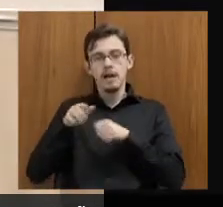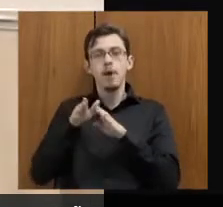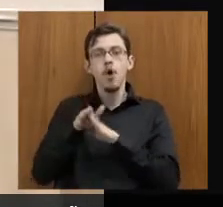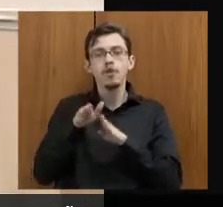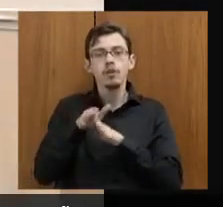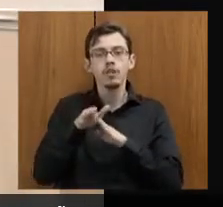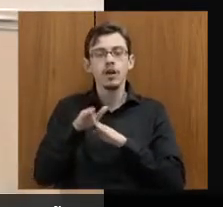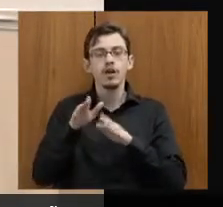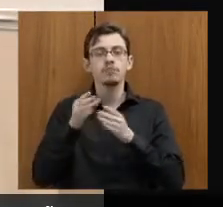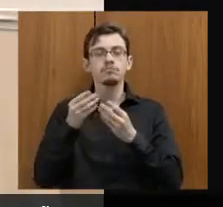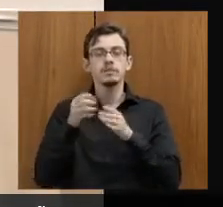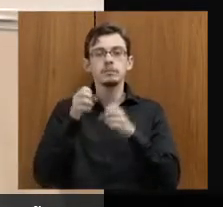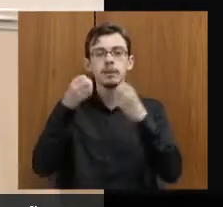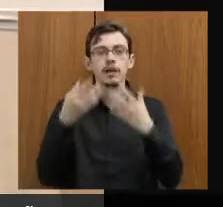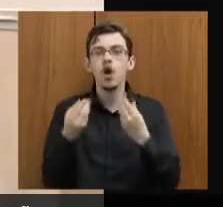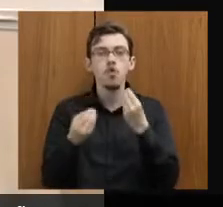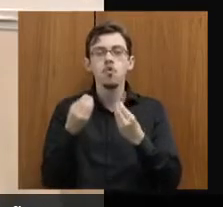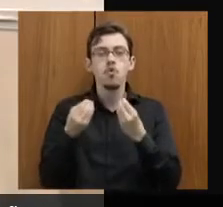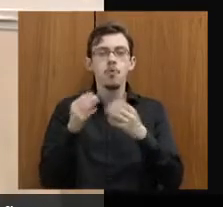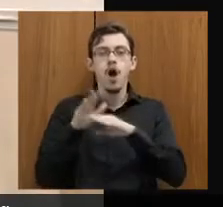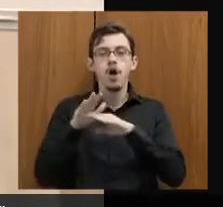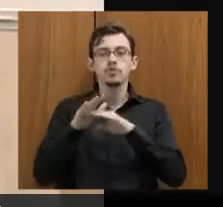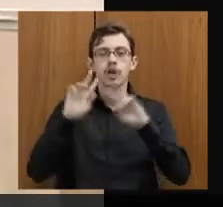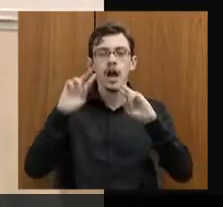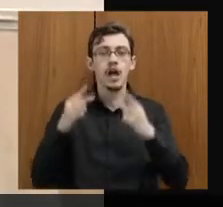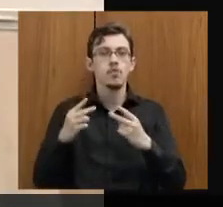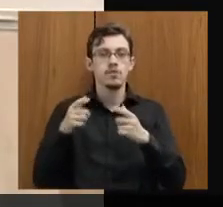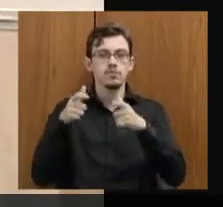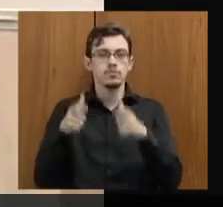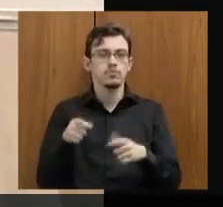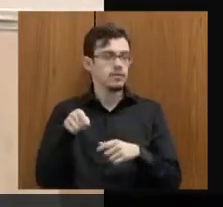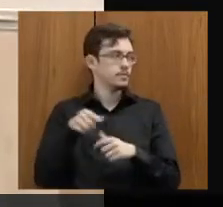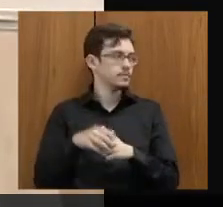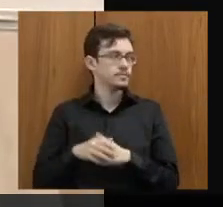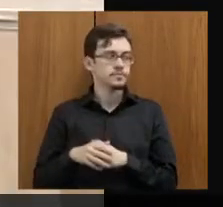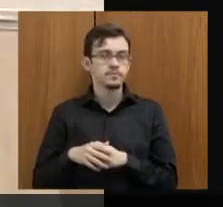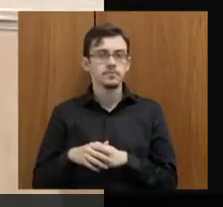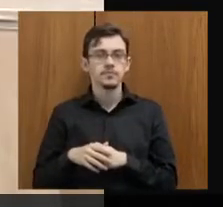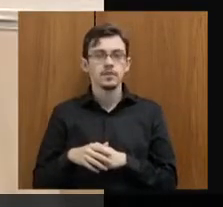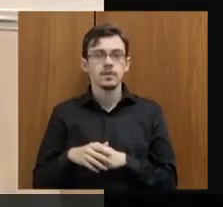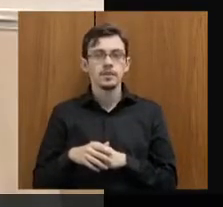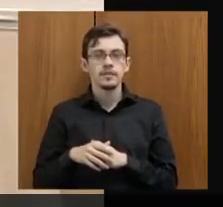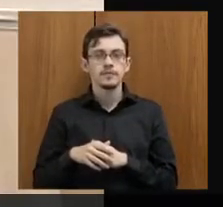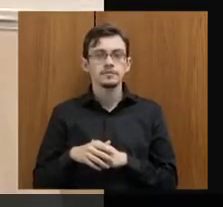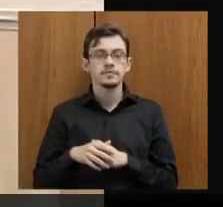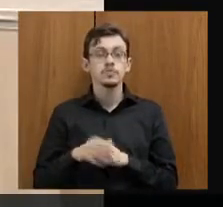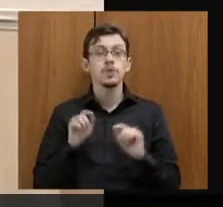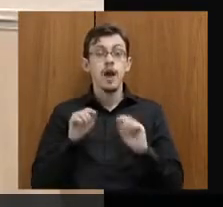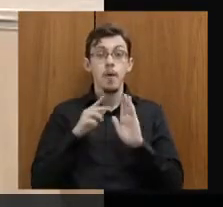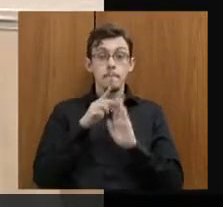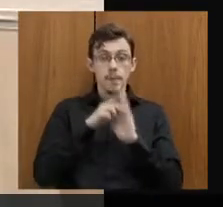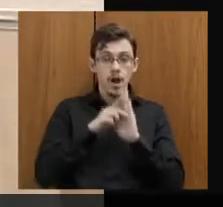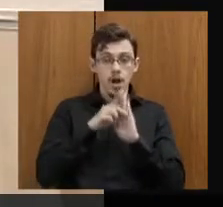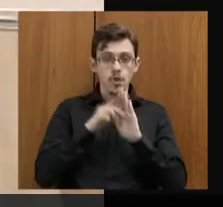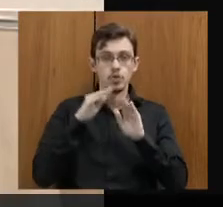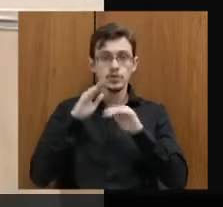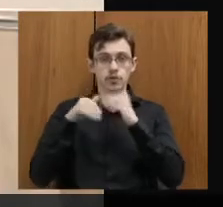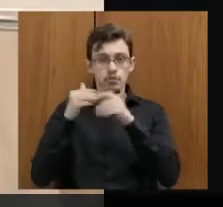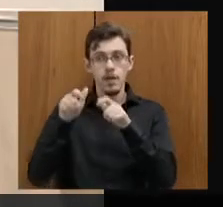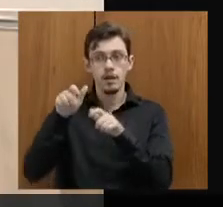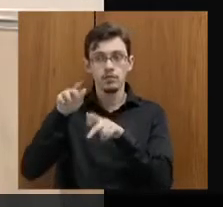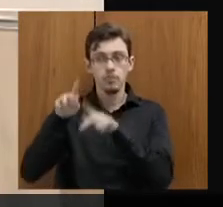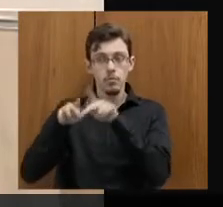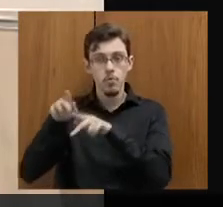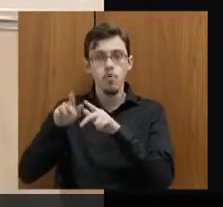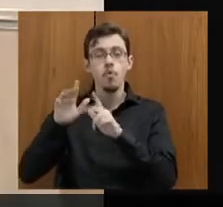queremos deixar aqui como proposta né que é a construção deste plano sustentável para a